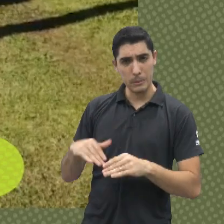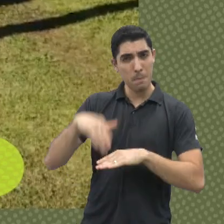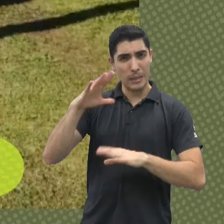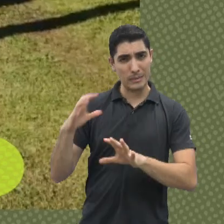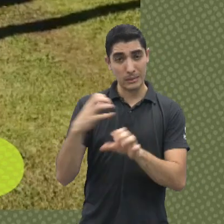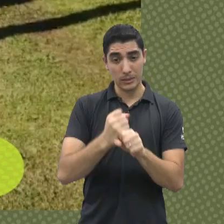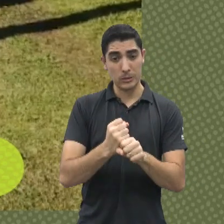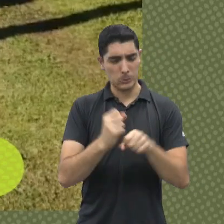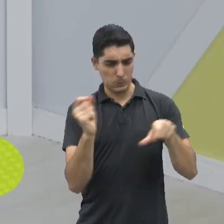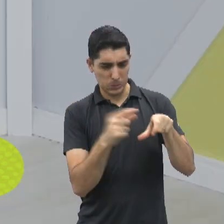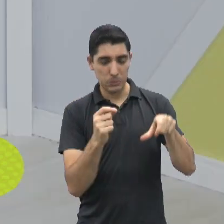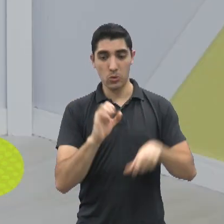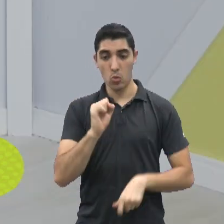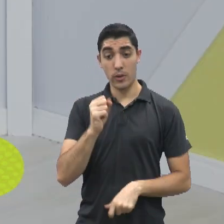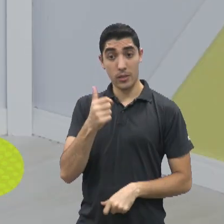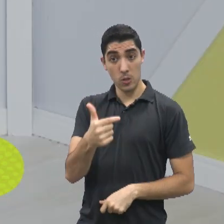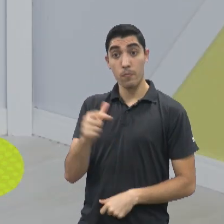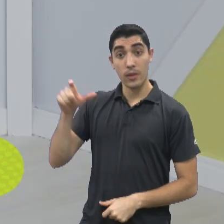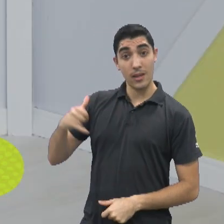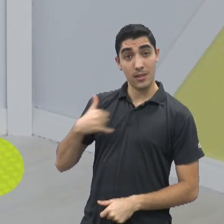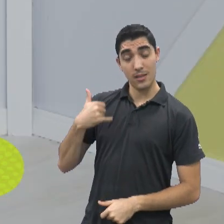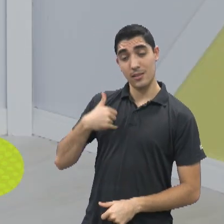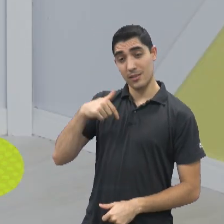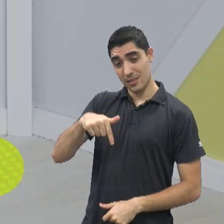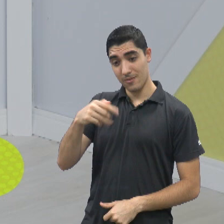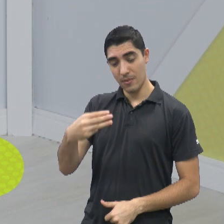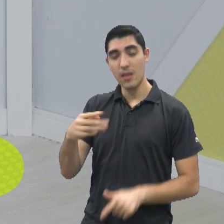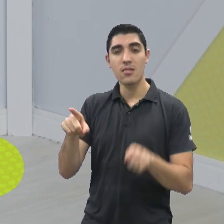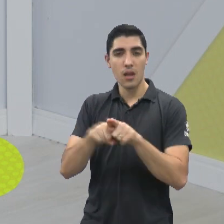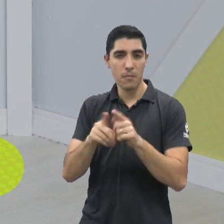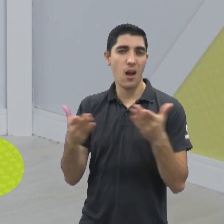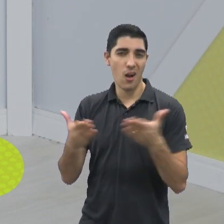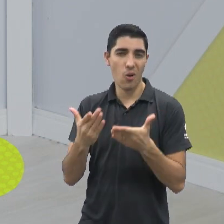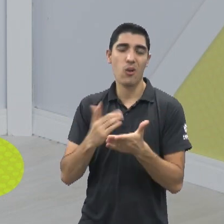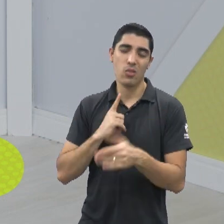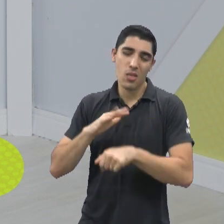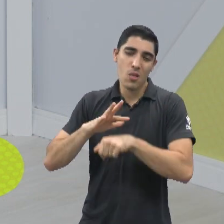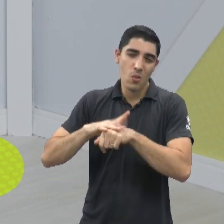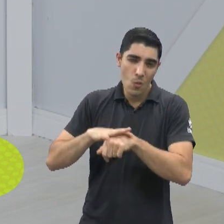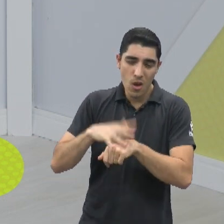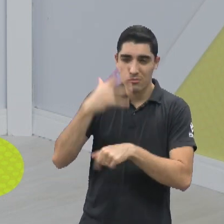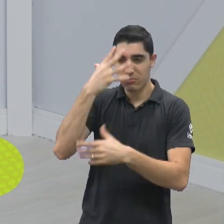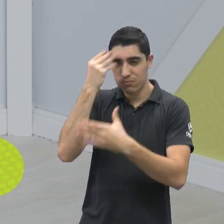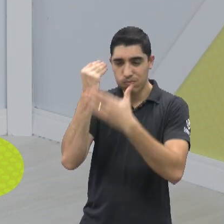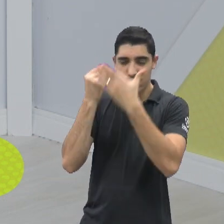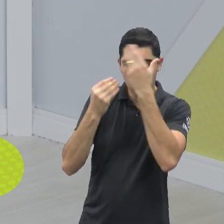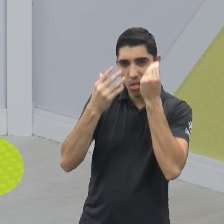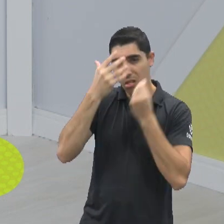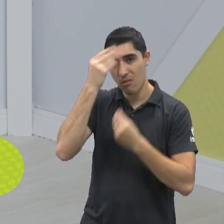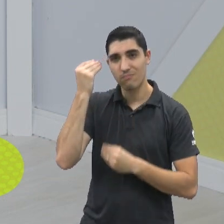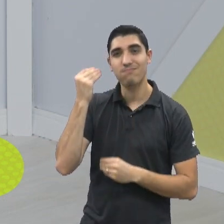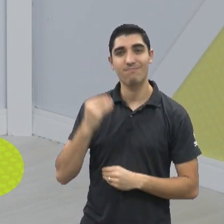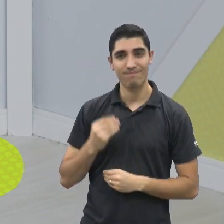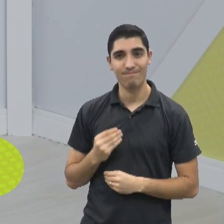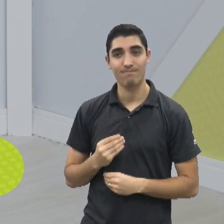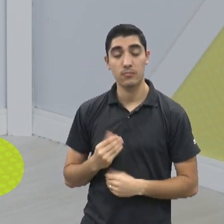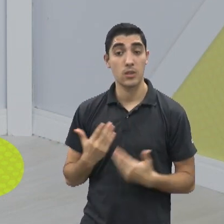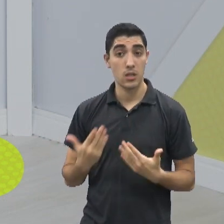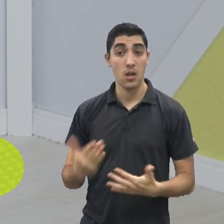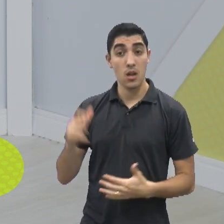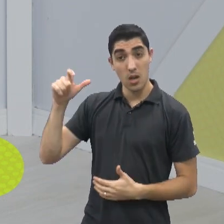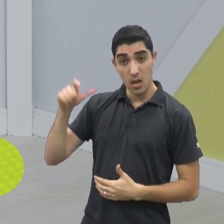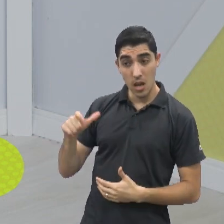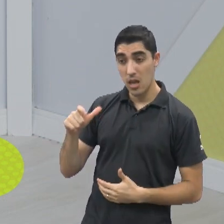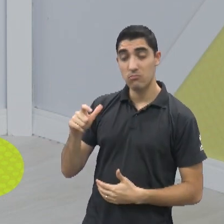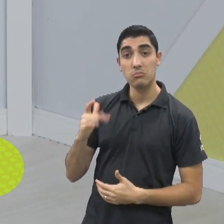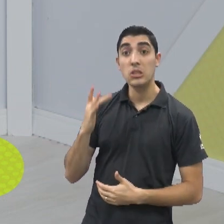Tião Marino tem 73 anos e enfrenta também o mal de Alzheimer. O quadro dele, por enquanto, é estável, mas sem previsão de